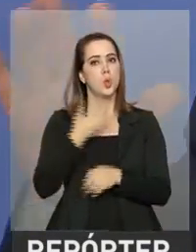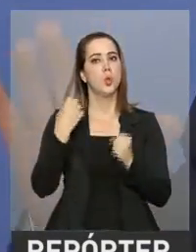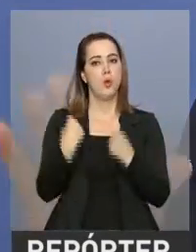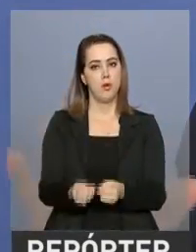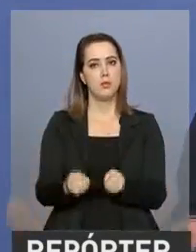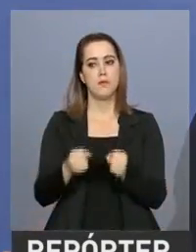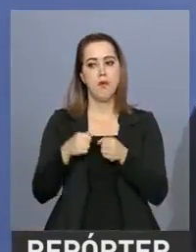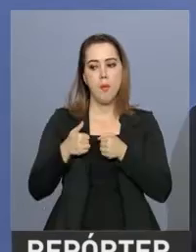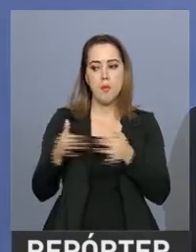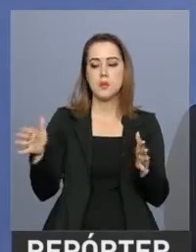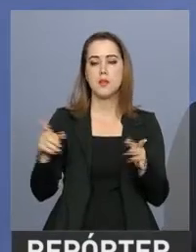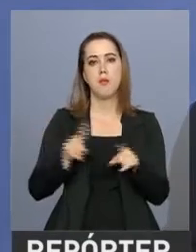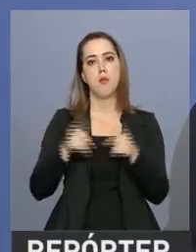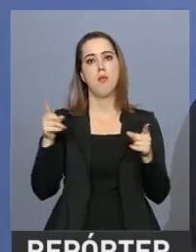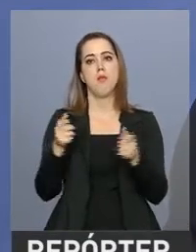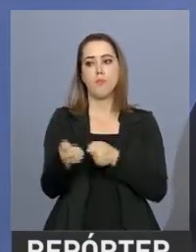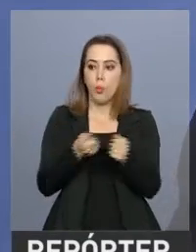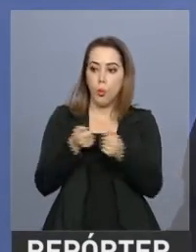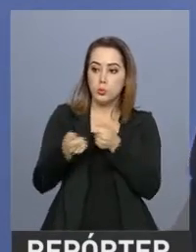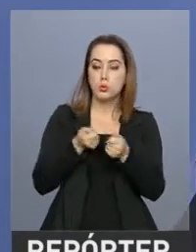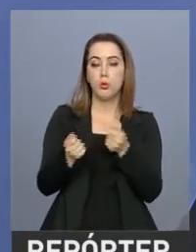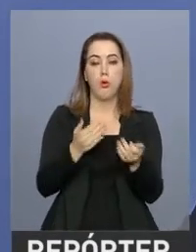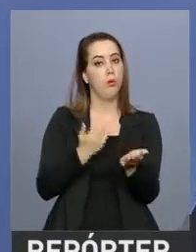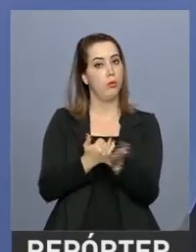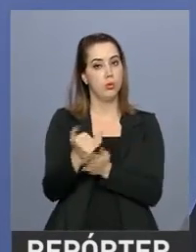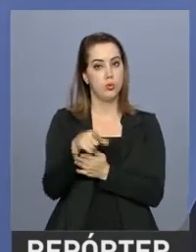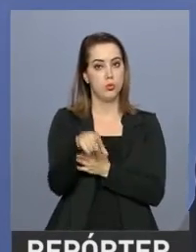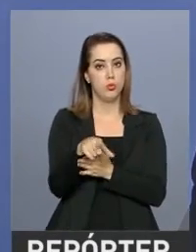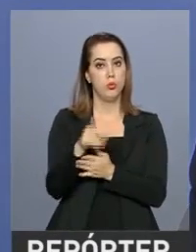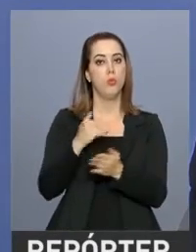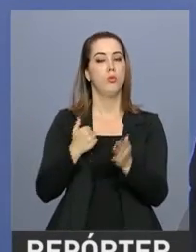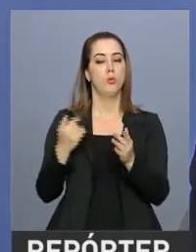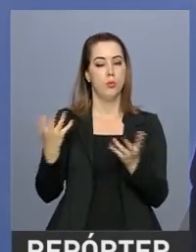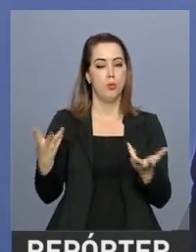Vamos abrir sem perder a garantia de que as coisas vão funcionar corretamente.